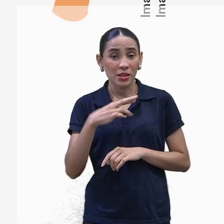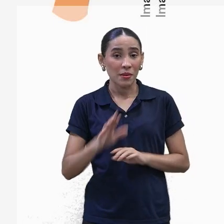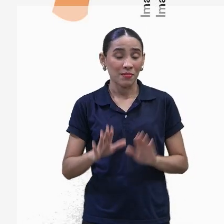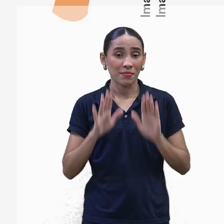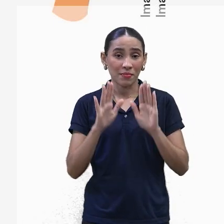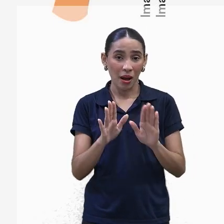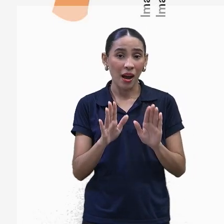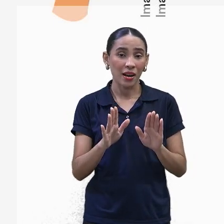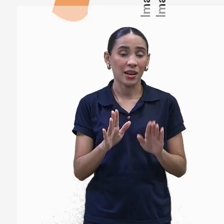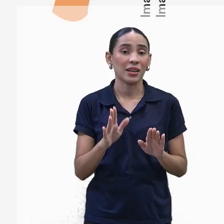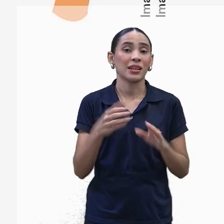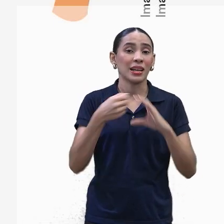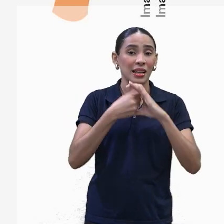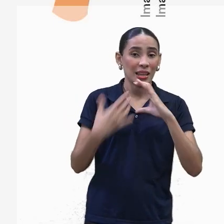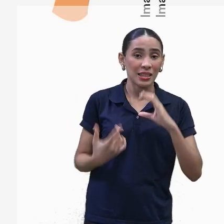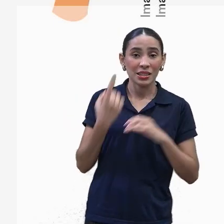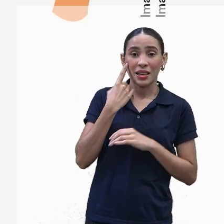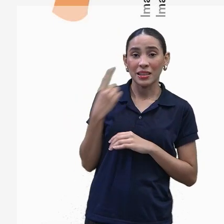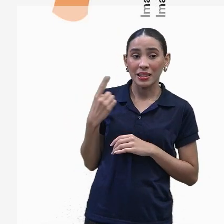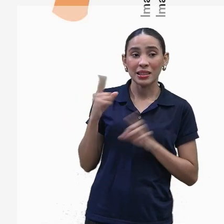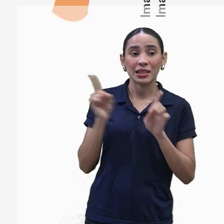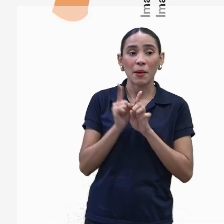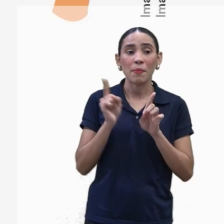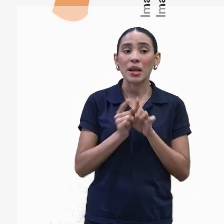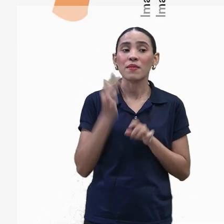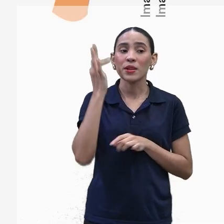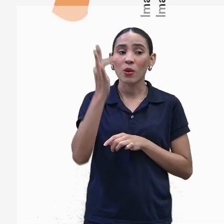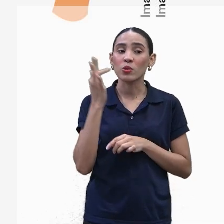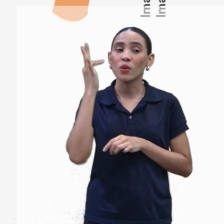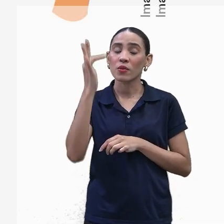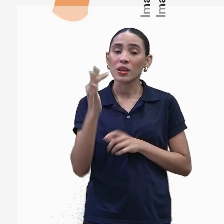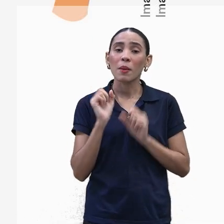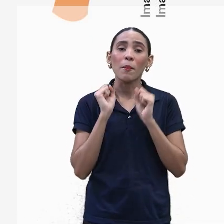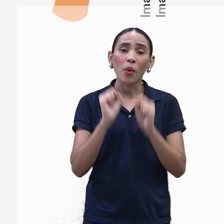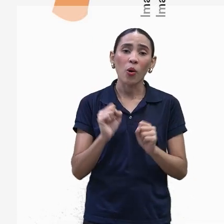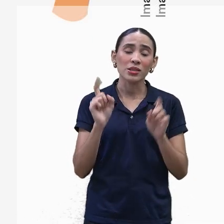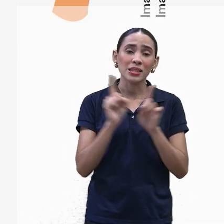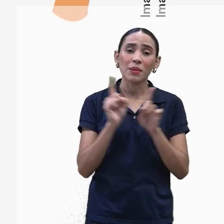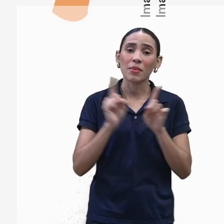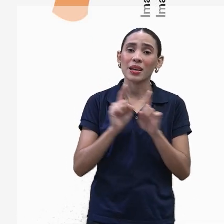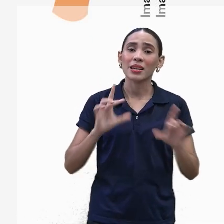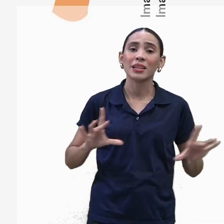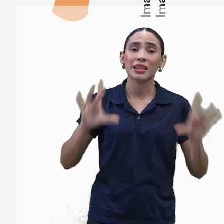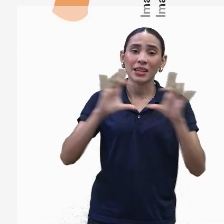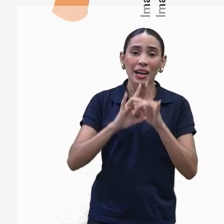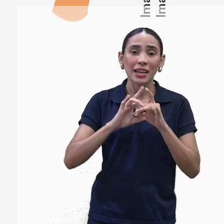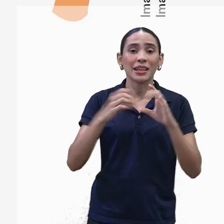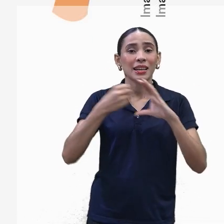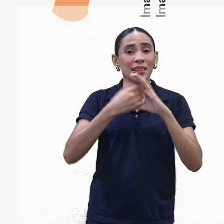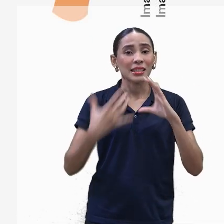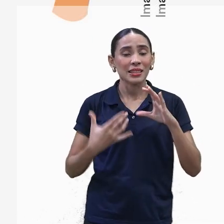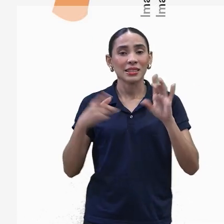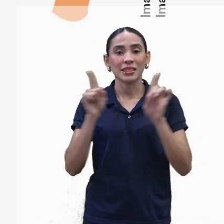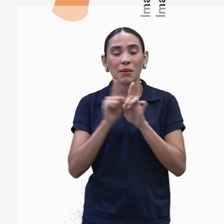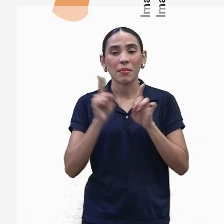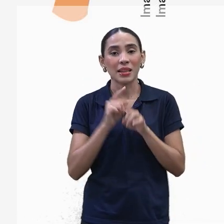embora esse elemento primordial aí da filosofia possa ser ligado ao elemento primordial da religião. Olha